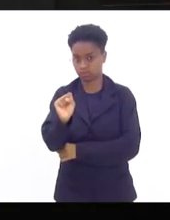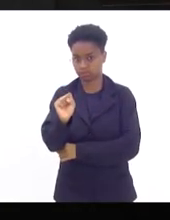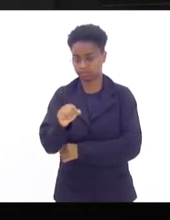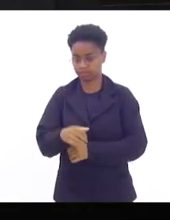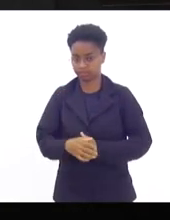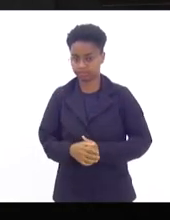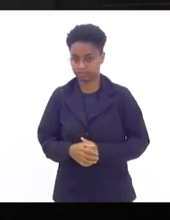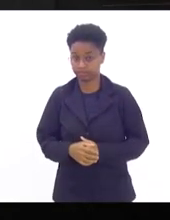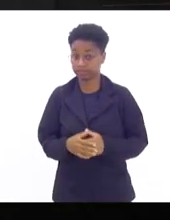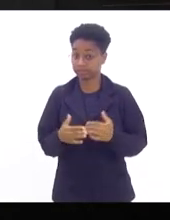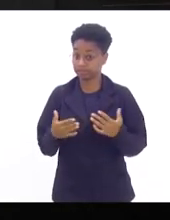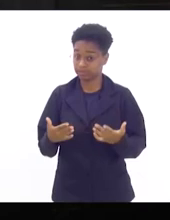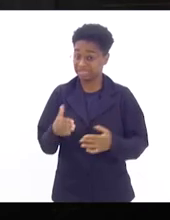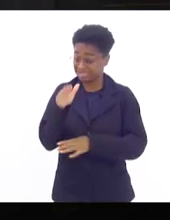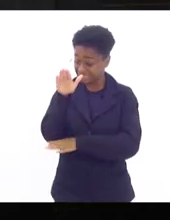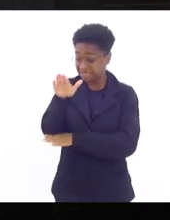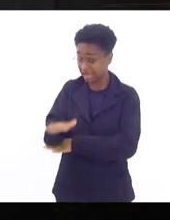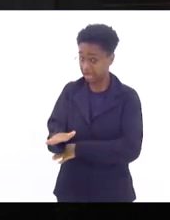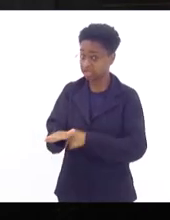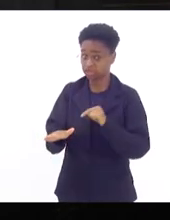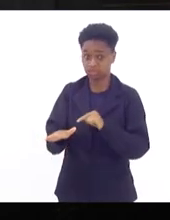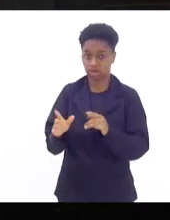digo, no meio da tarde,